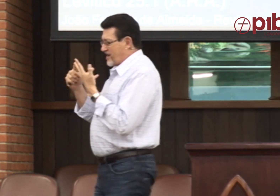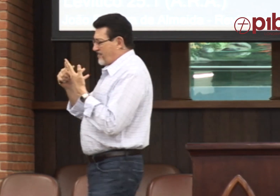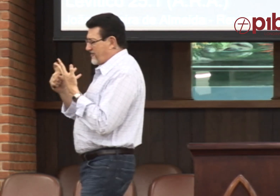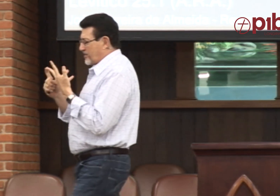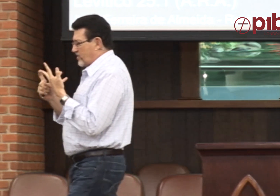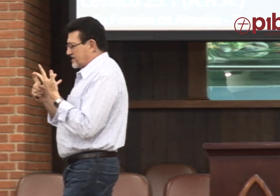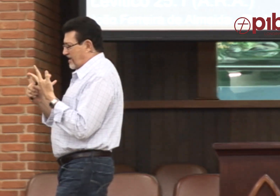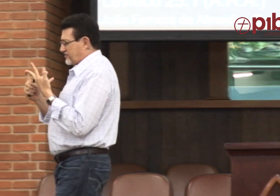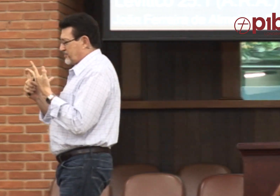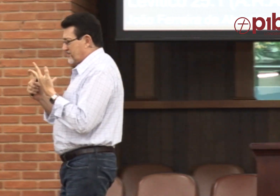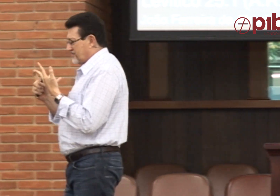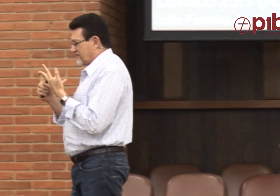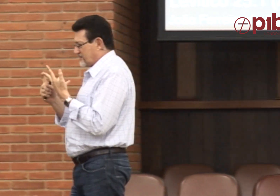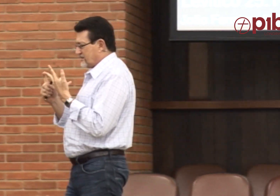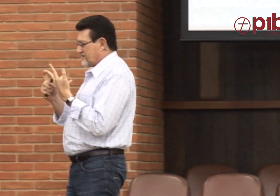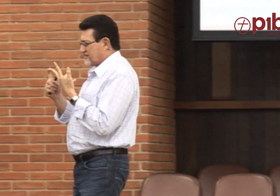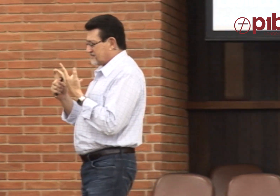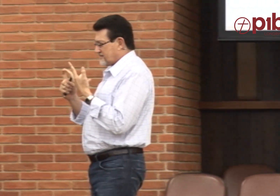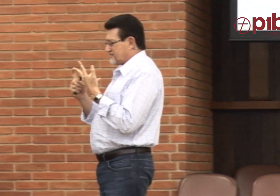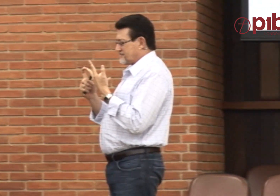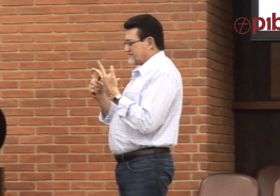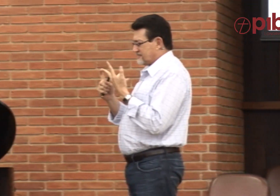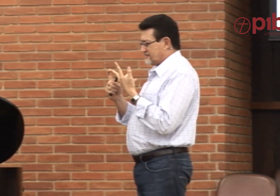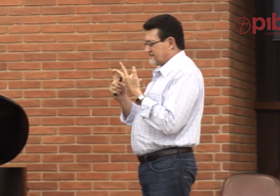como é que vai ficar no oitavo